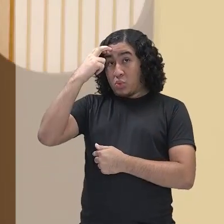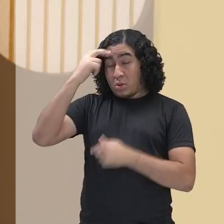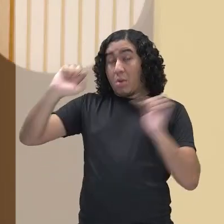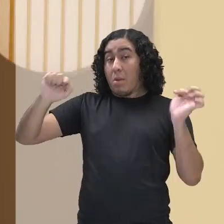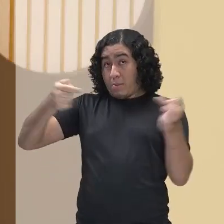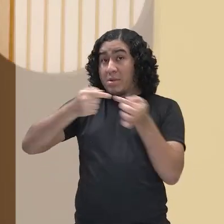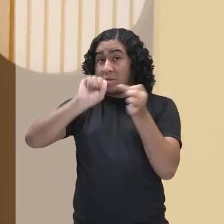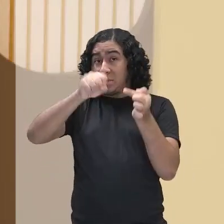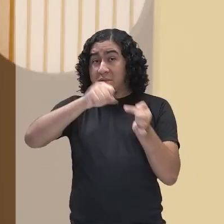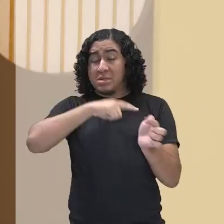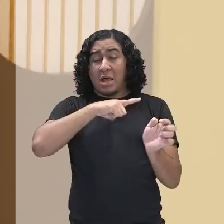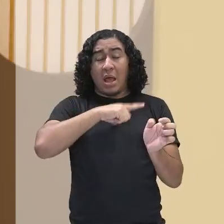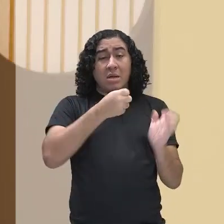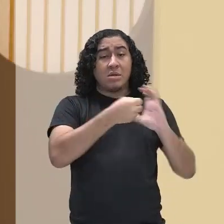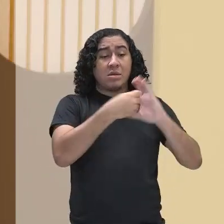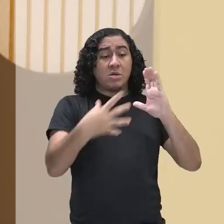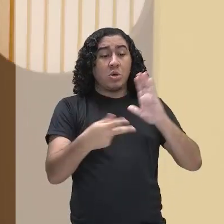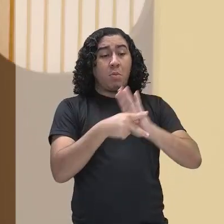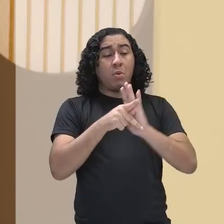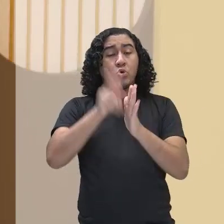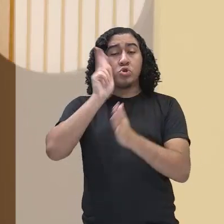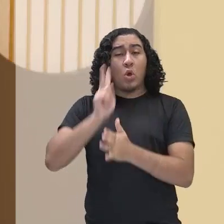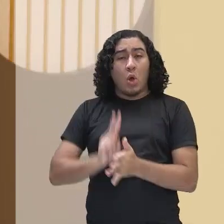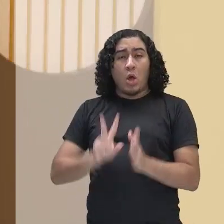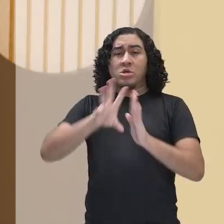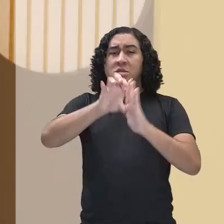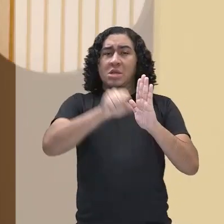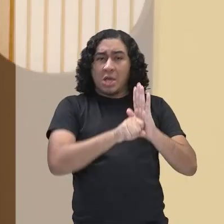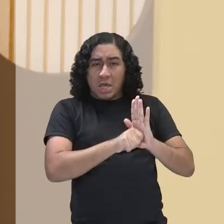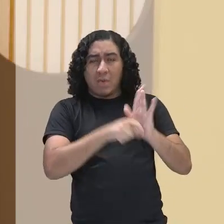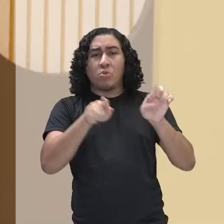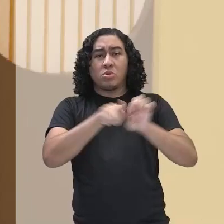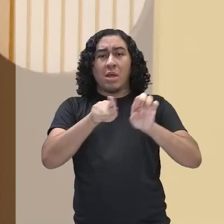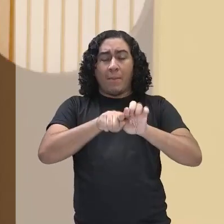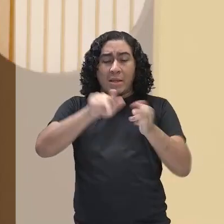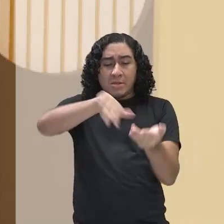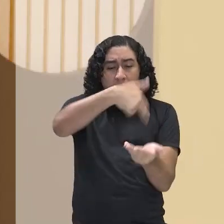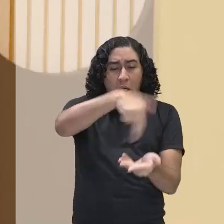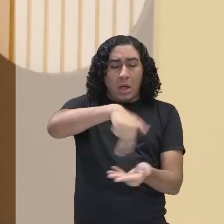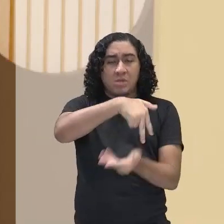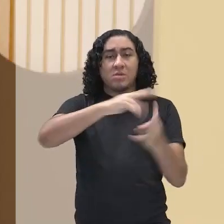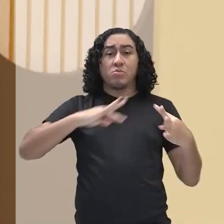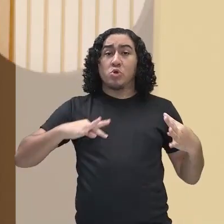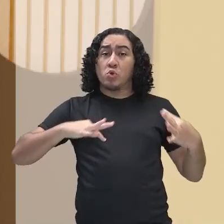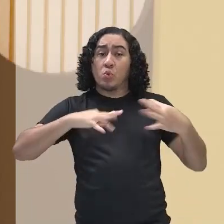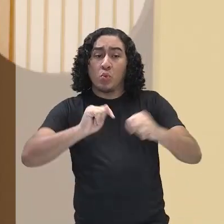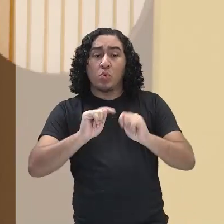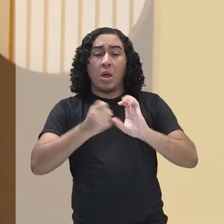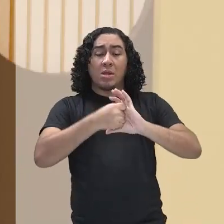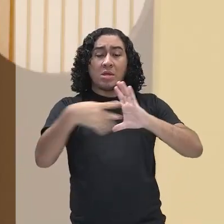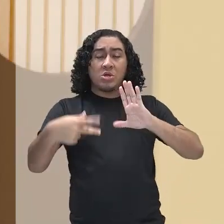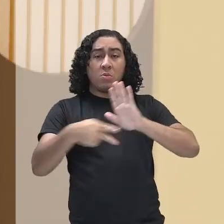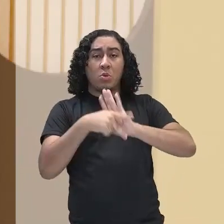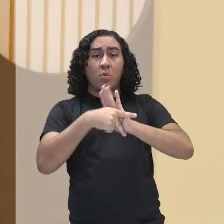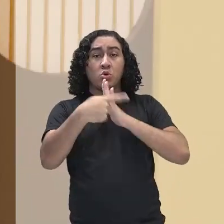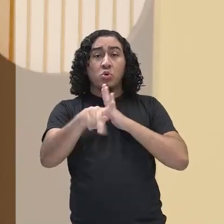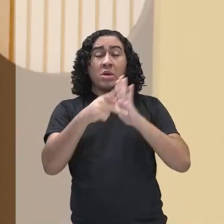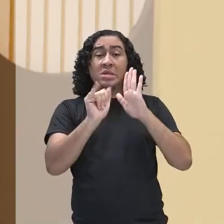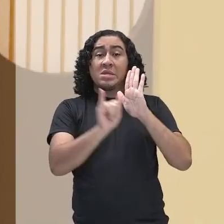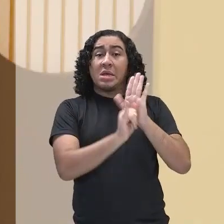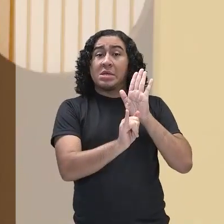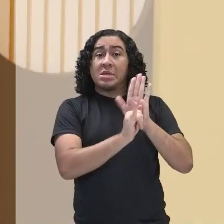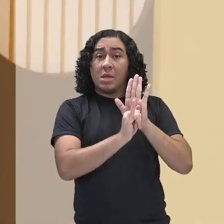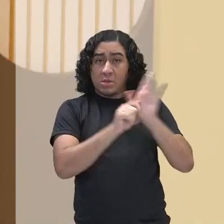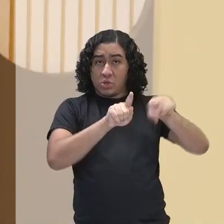aí esses elementos da história, das crenças, os símbolos, né? Os rituais, tudo aquilo que vai caracterizar ali a identidade de